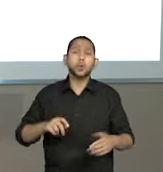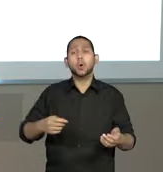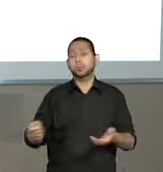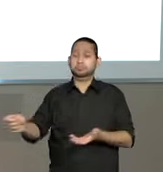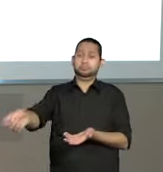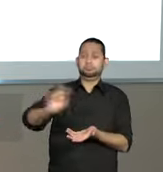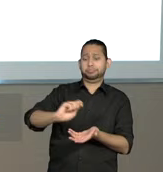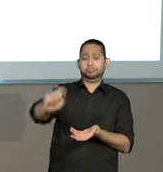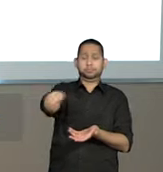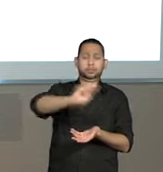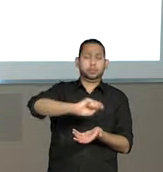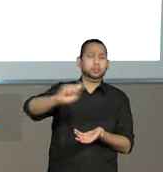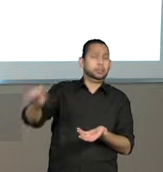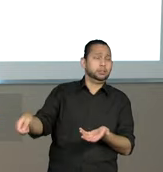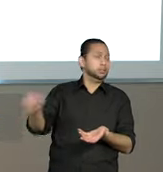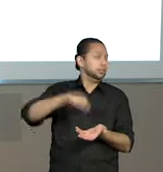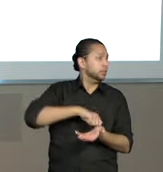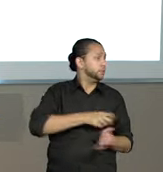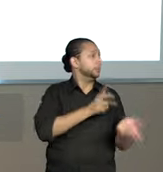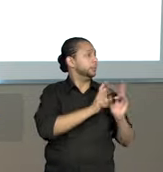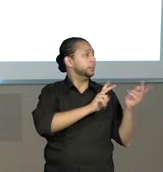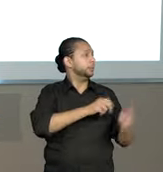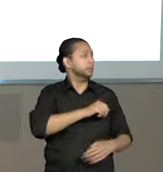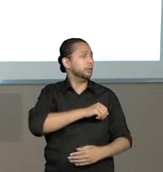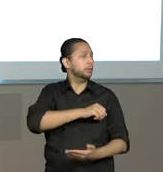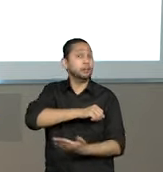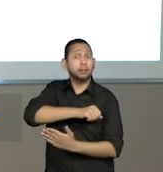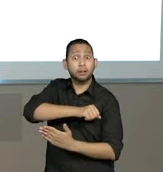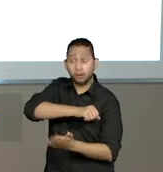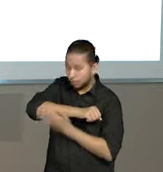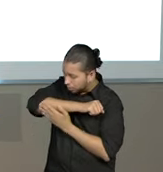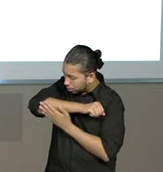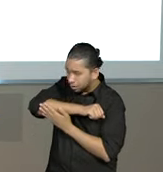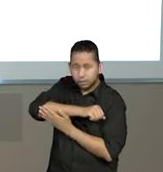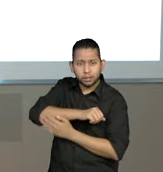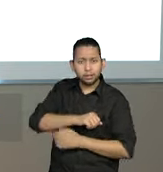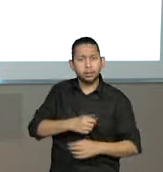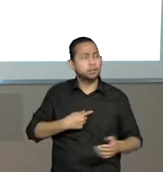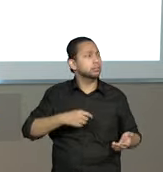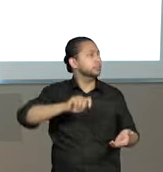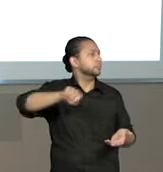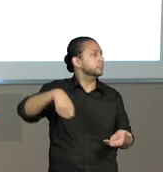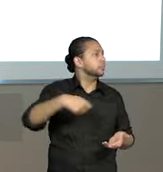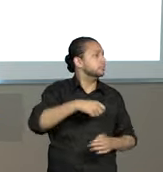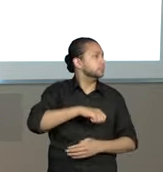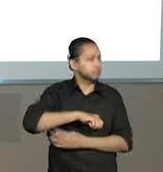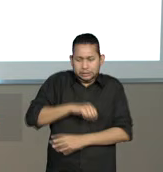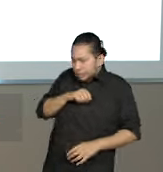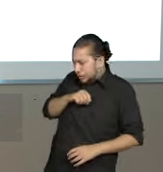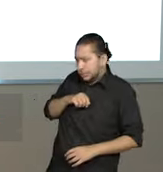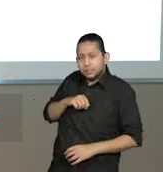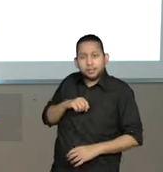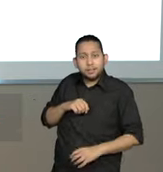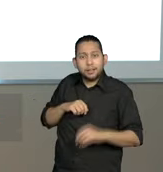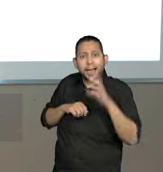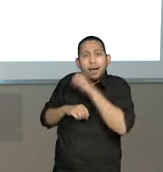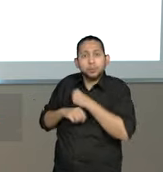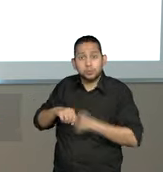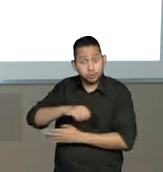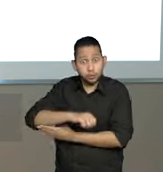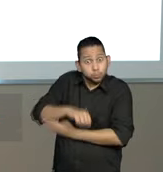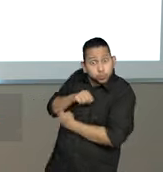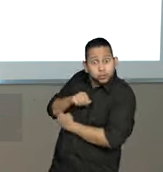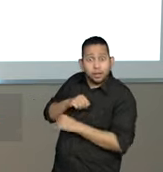você encostou naquela panela, rapidamente você puxou o braço. Só que você